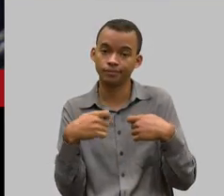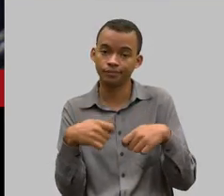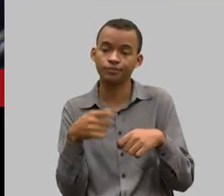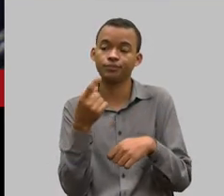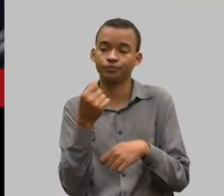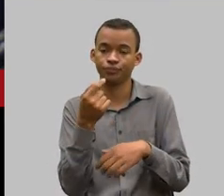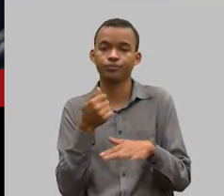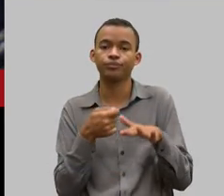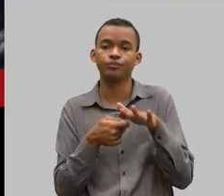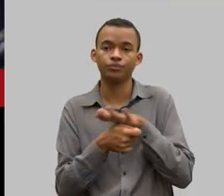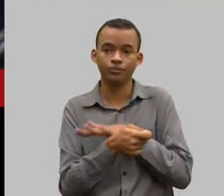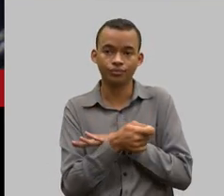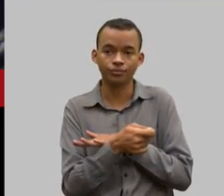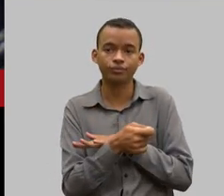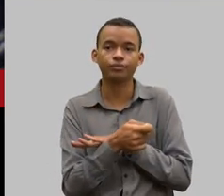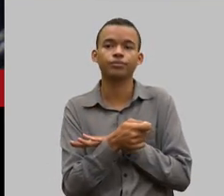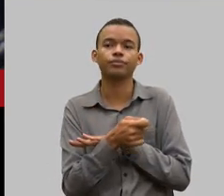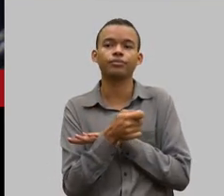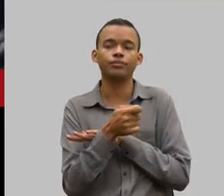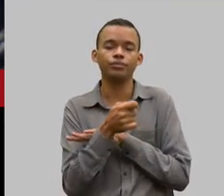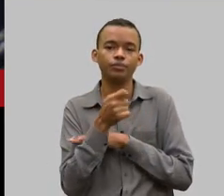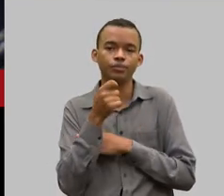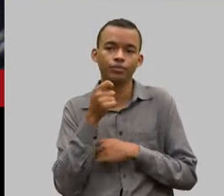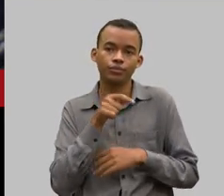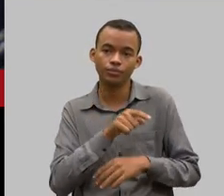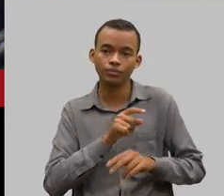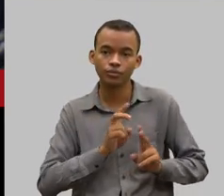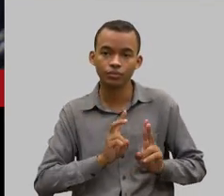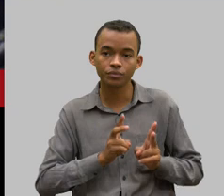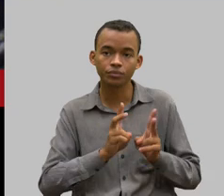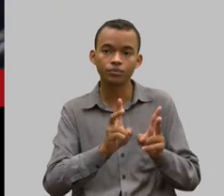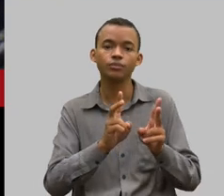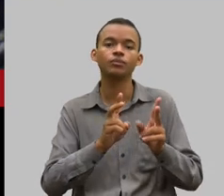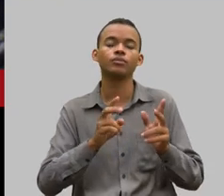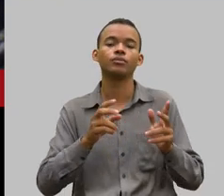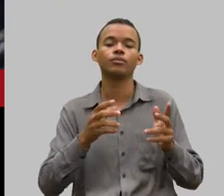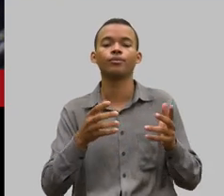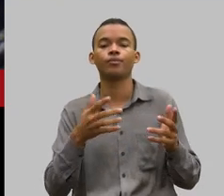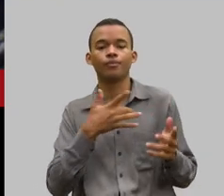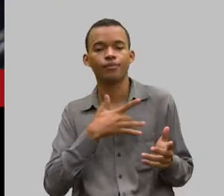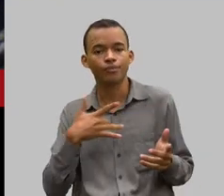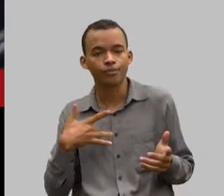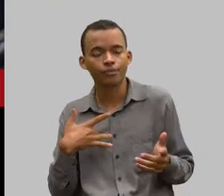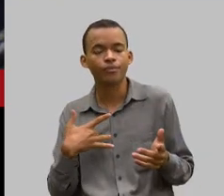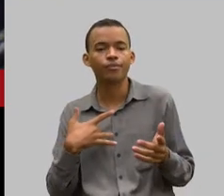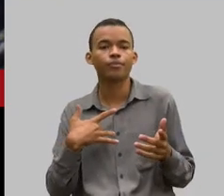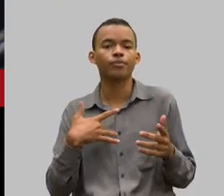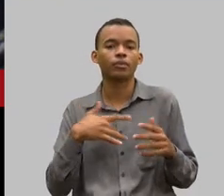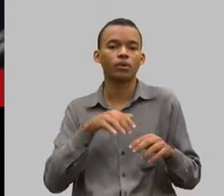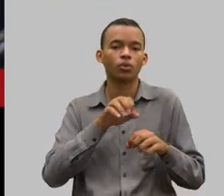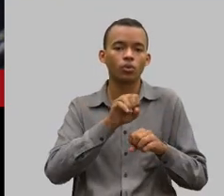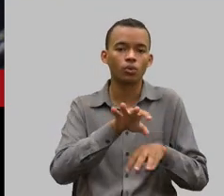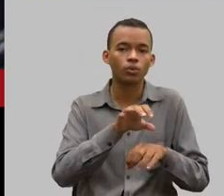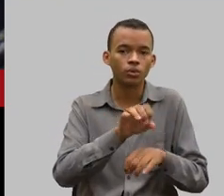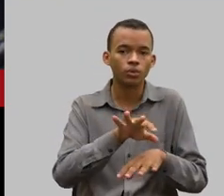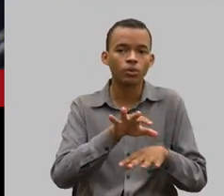investimento para que possa levar melhor qualidade na saúde na educação